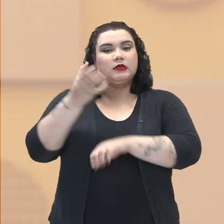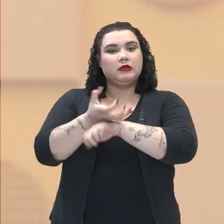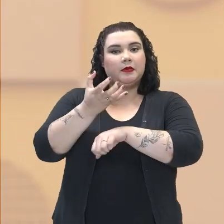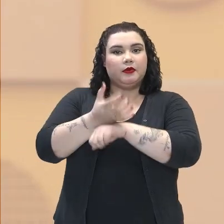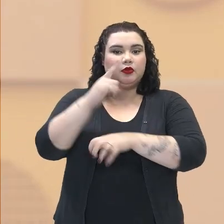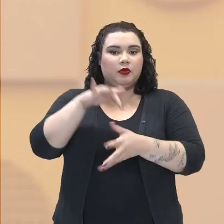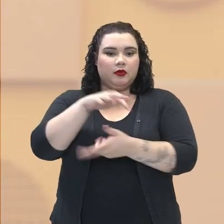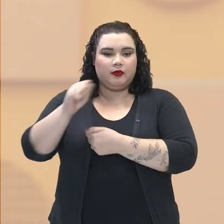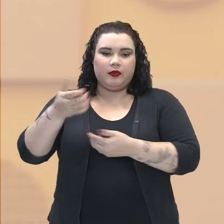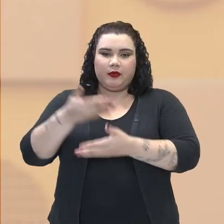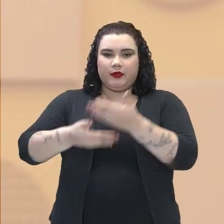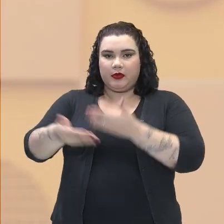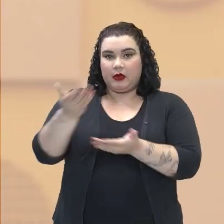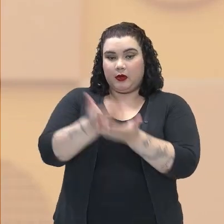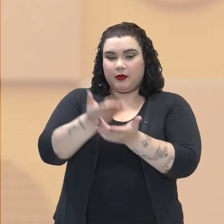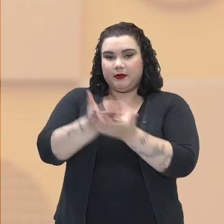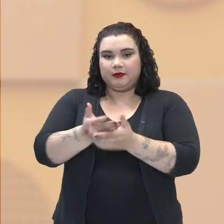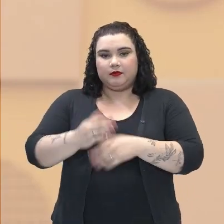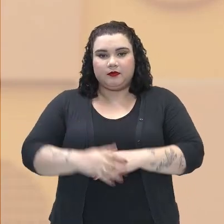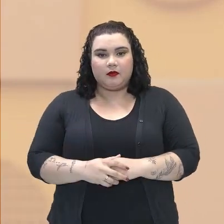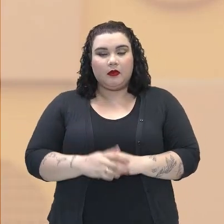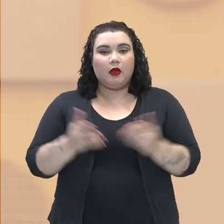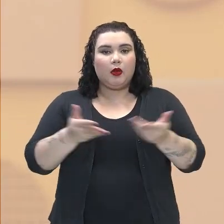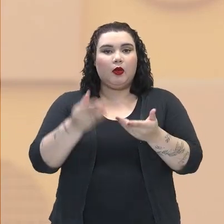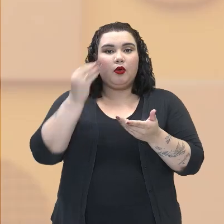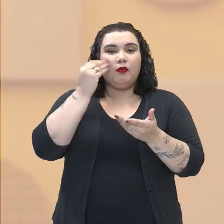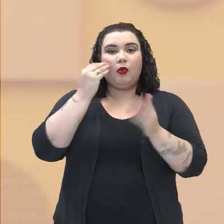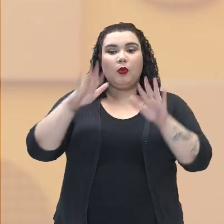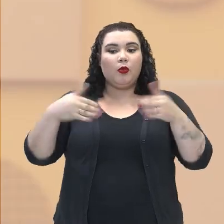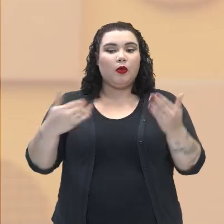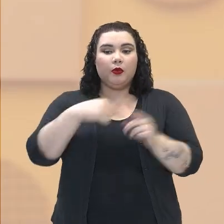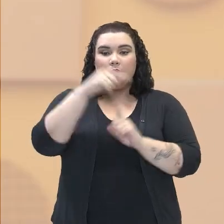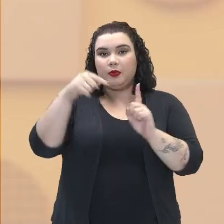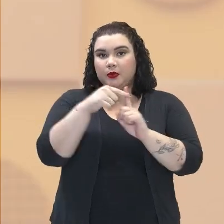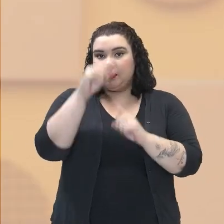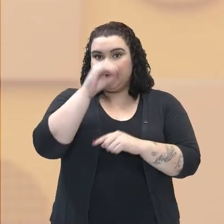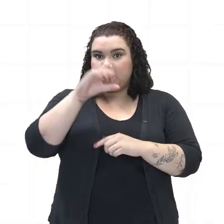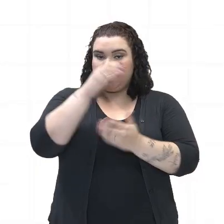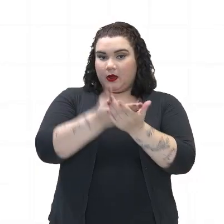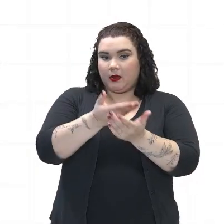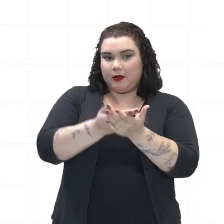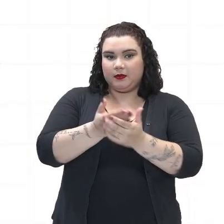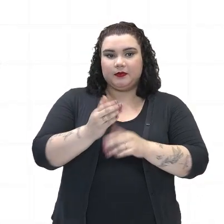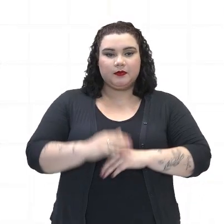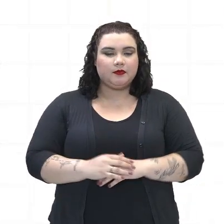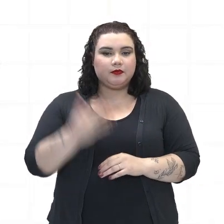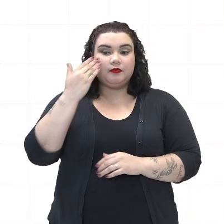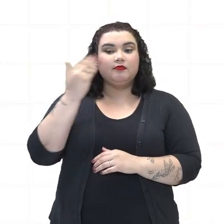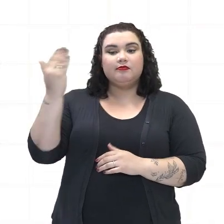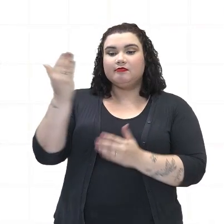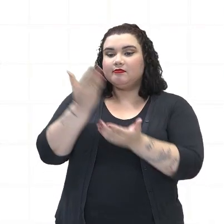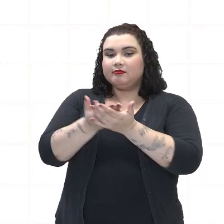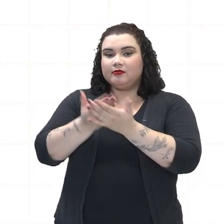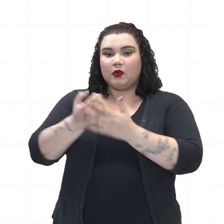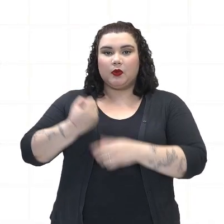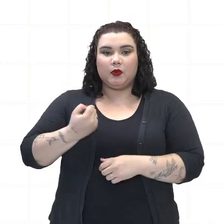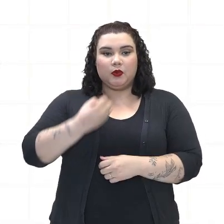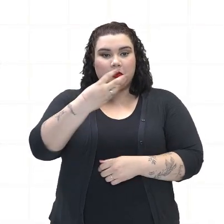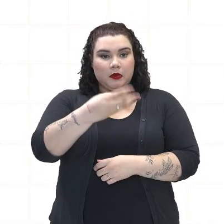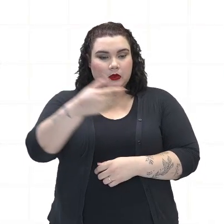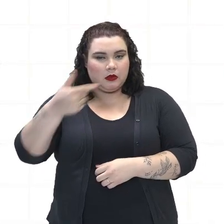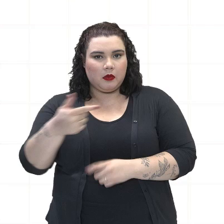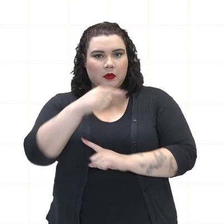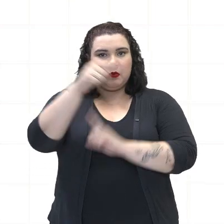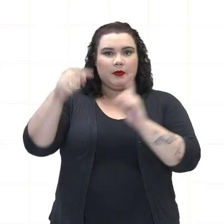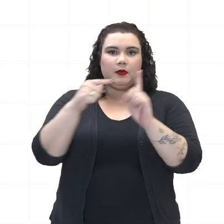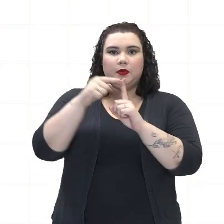vou prosseguir com as nossas atividades. Vamos verificar qual o objeto de conhecimento da nossa aula. Estamos na aula de número 32 e ela